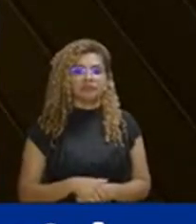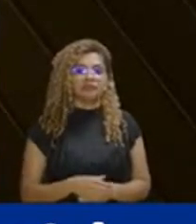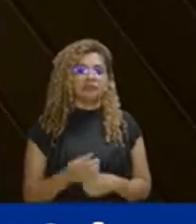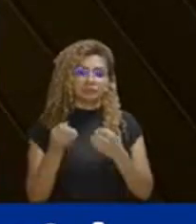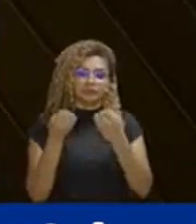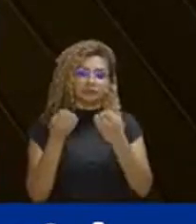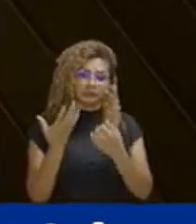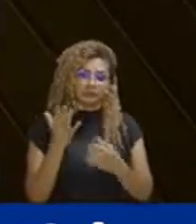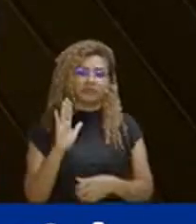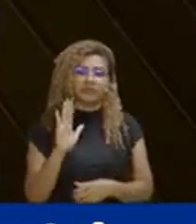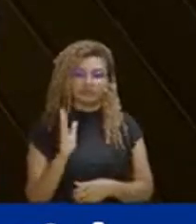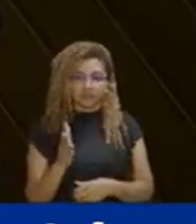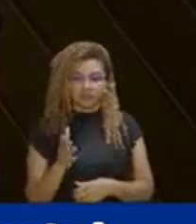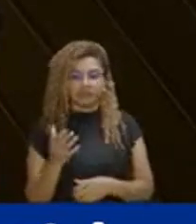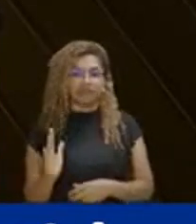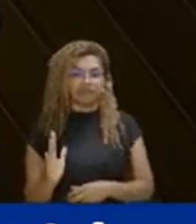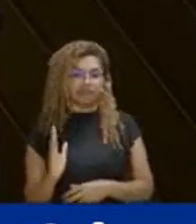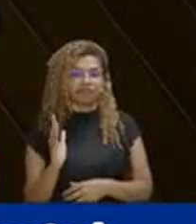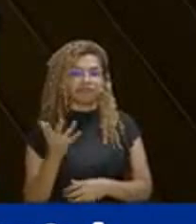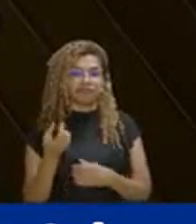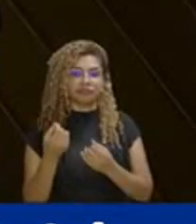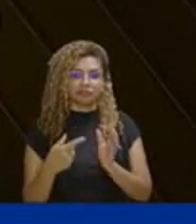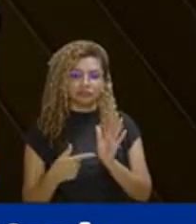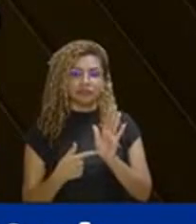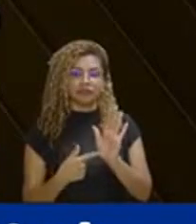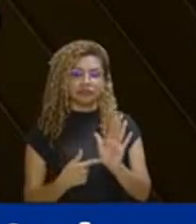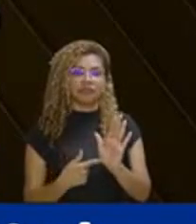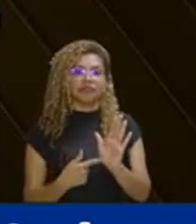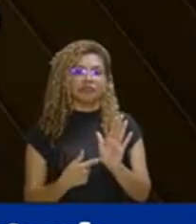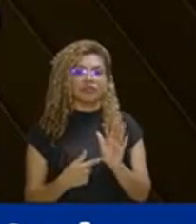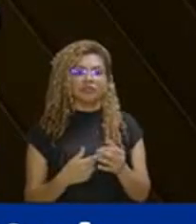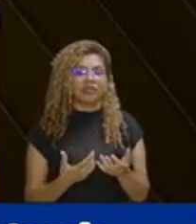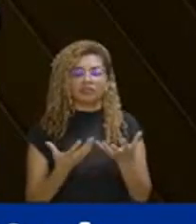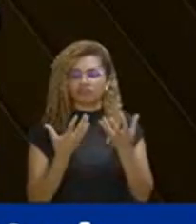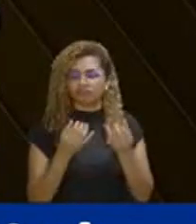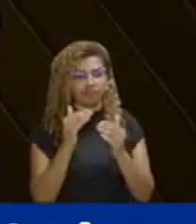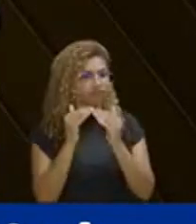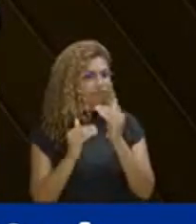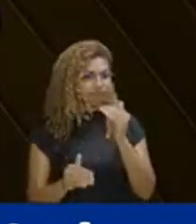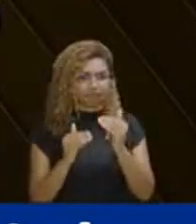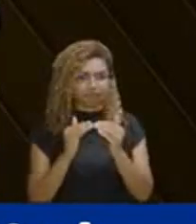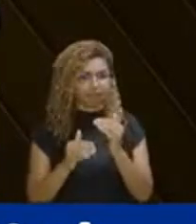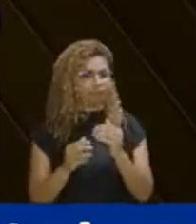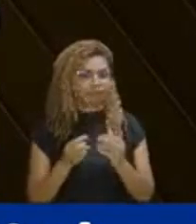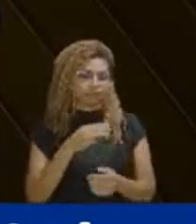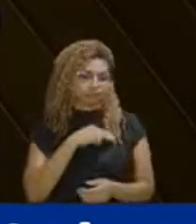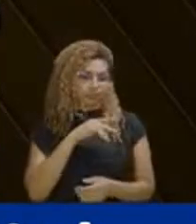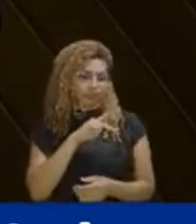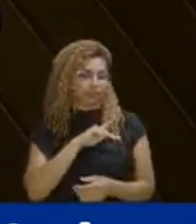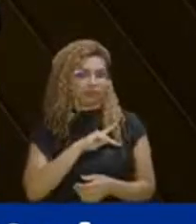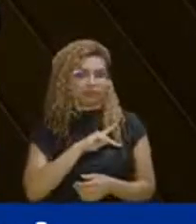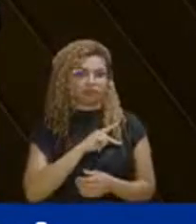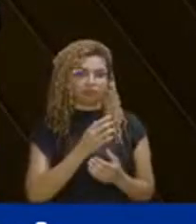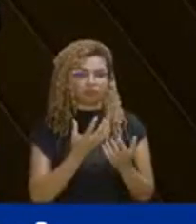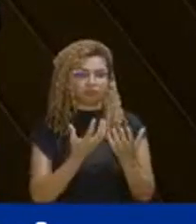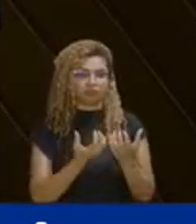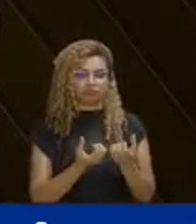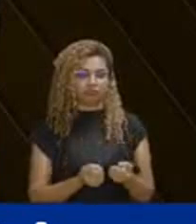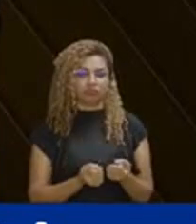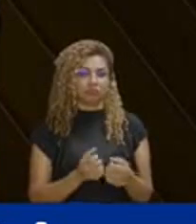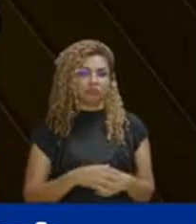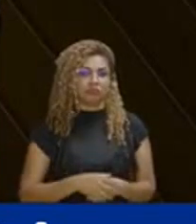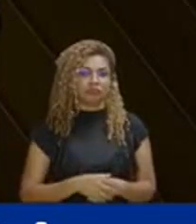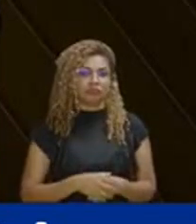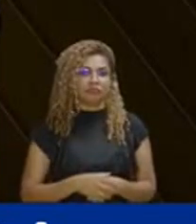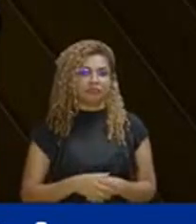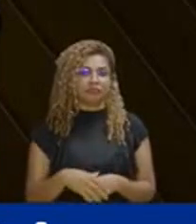Diante dessas considerações, conclui-se pelo não provimento do recurso do Ministério Público Eleitoral. Recurso interposto pela candidata